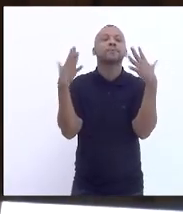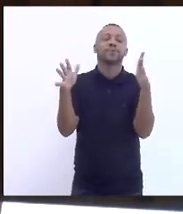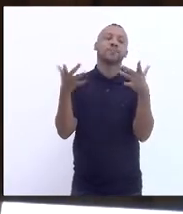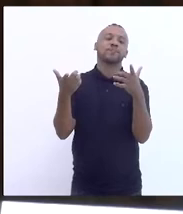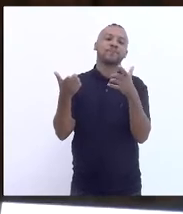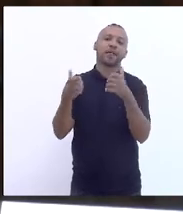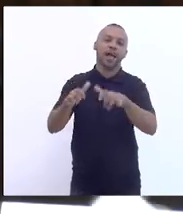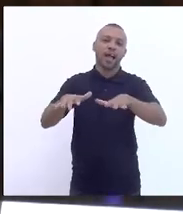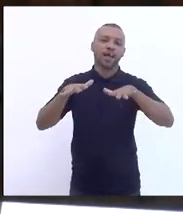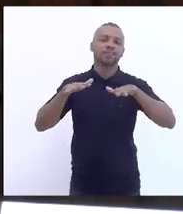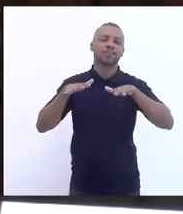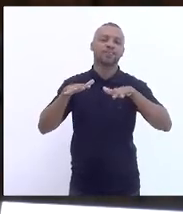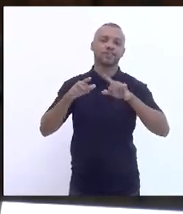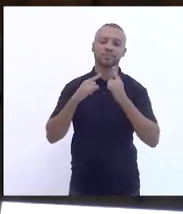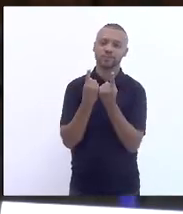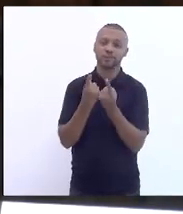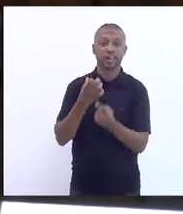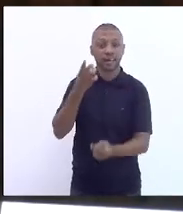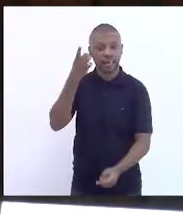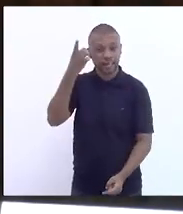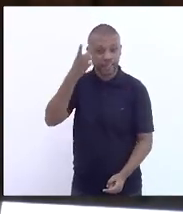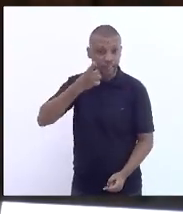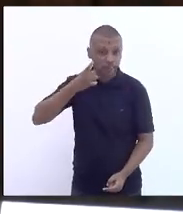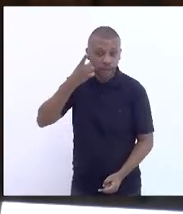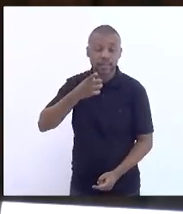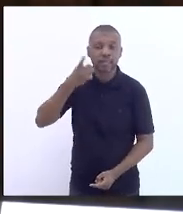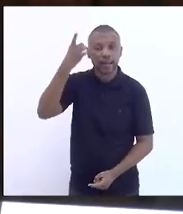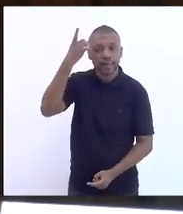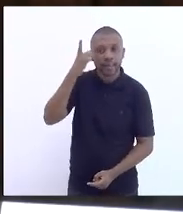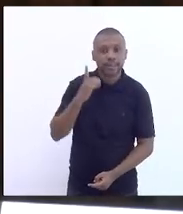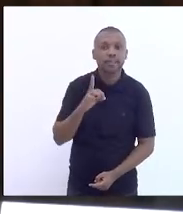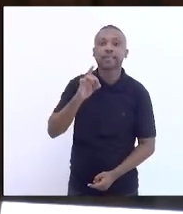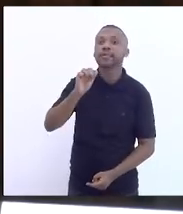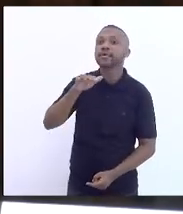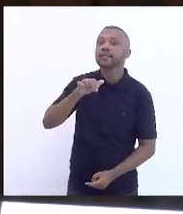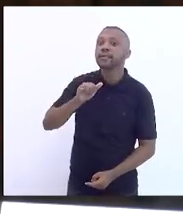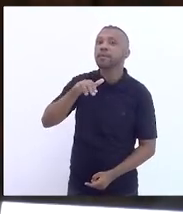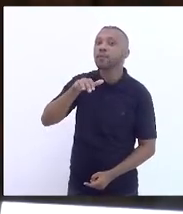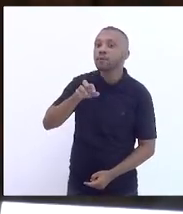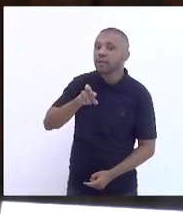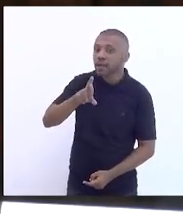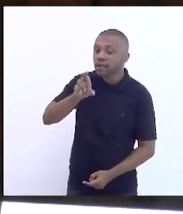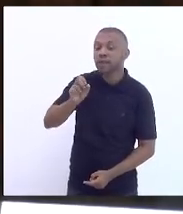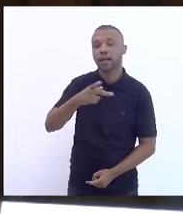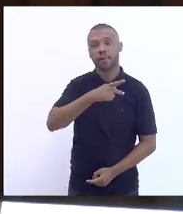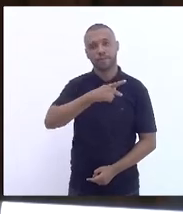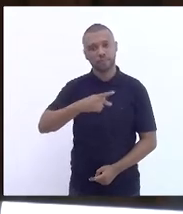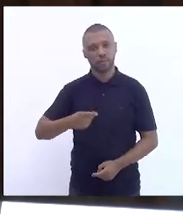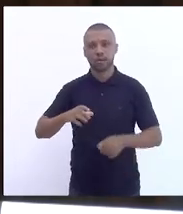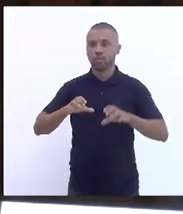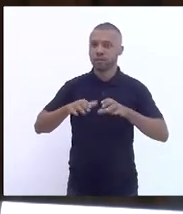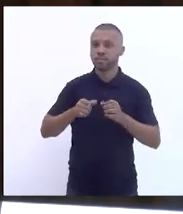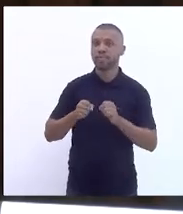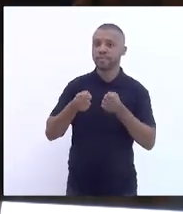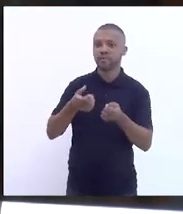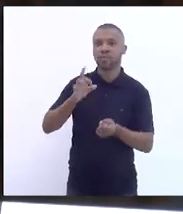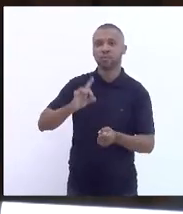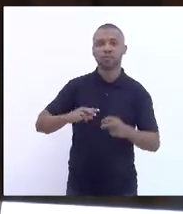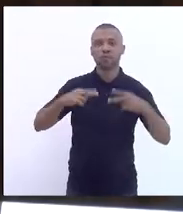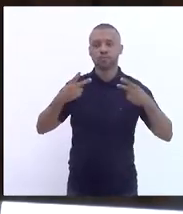pública deputada Dani Monteiro que também Preside a comissão de defesa dos